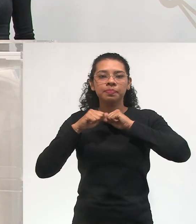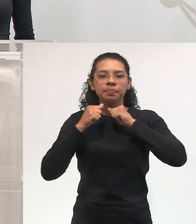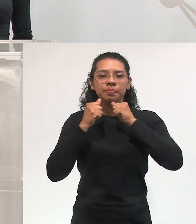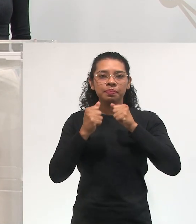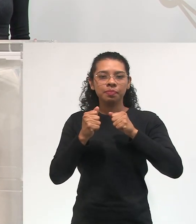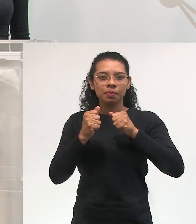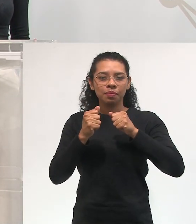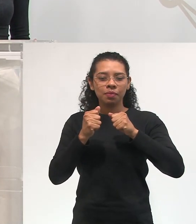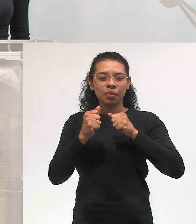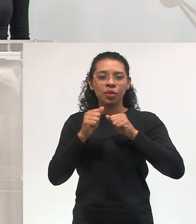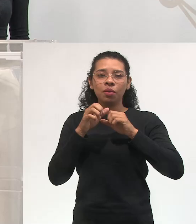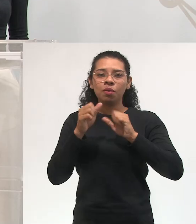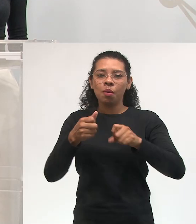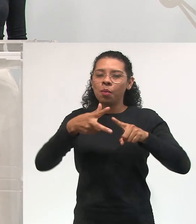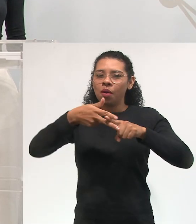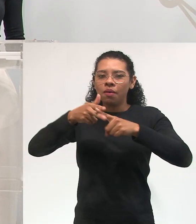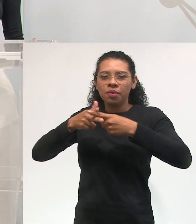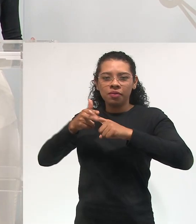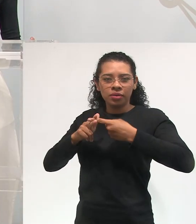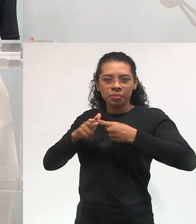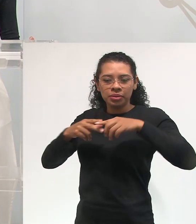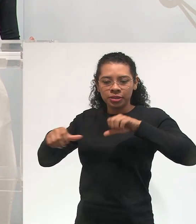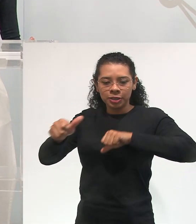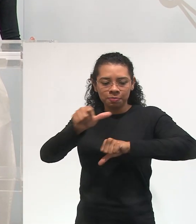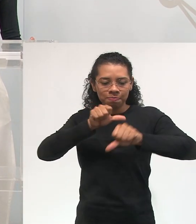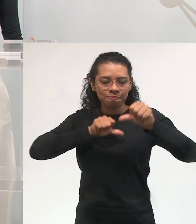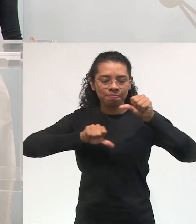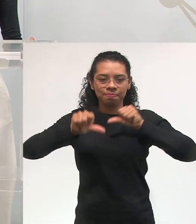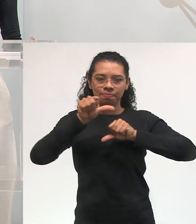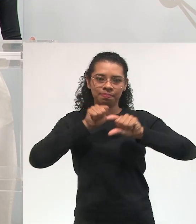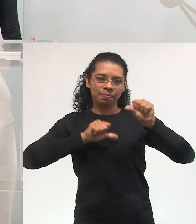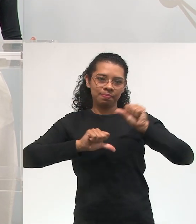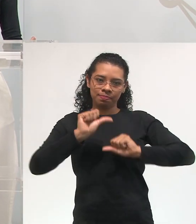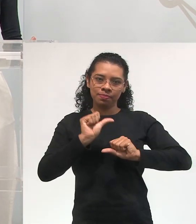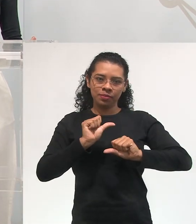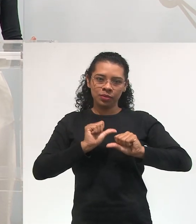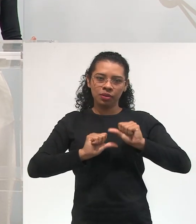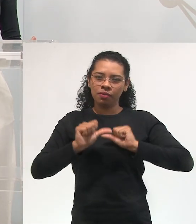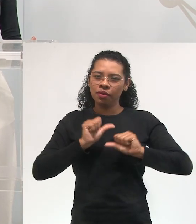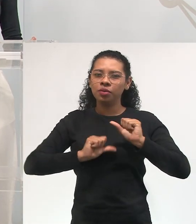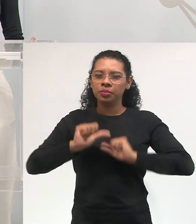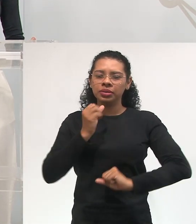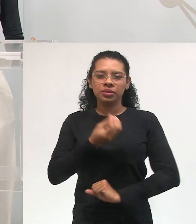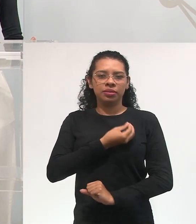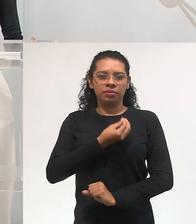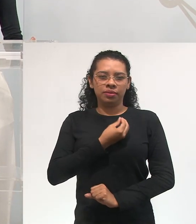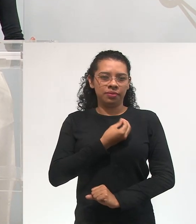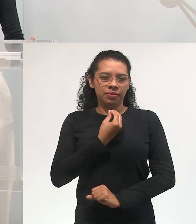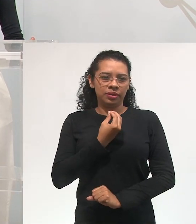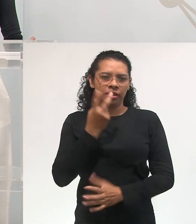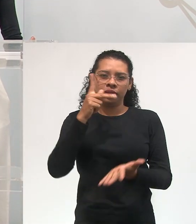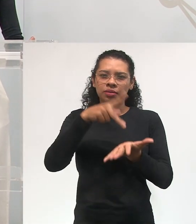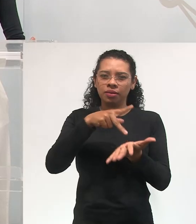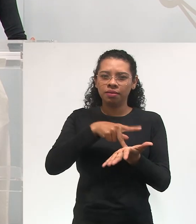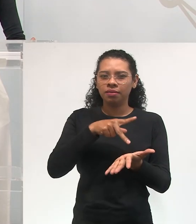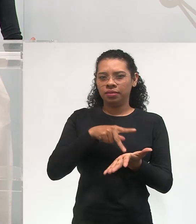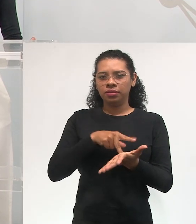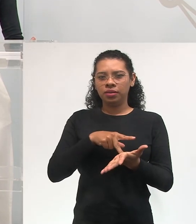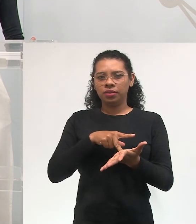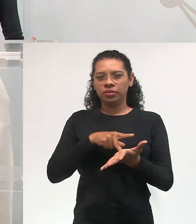ser um instrumento de transformação da realidade. Ela pode ser uma forma de libertação, né,